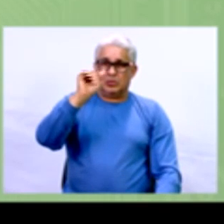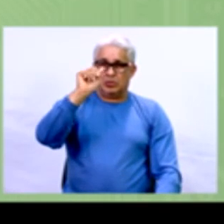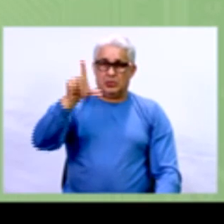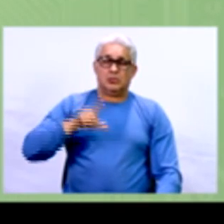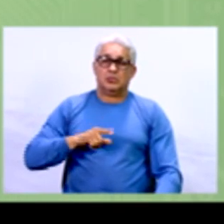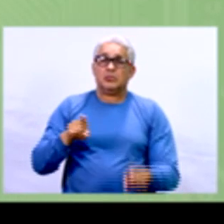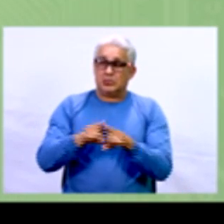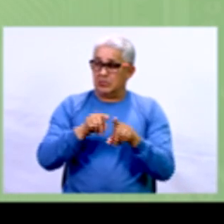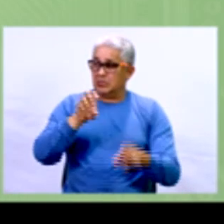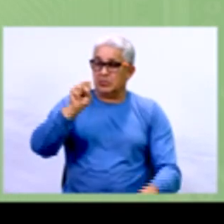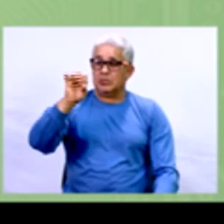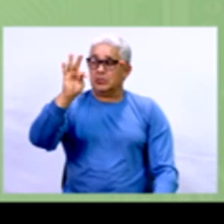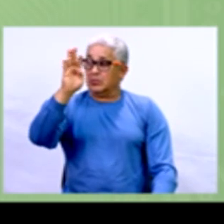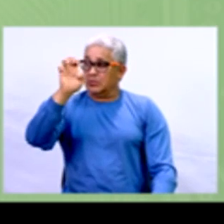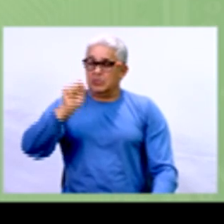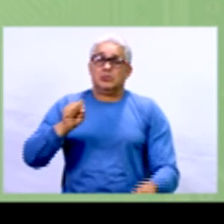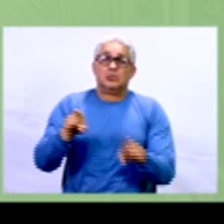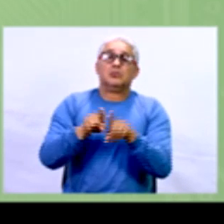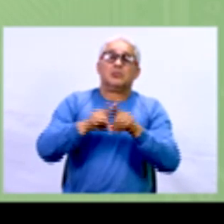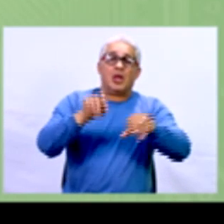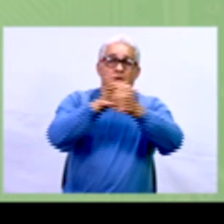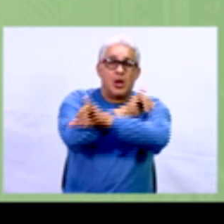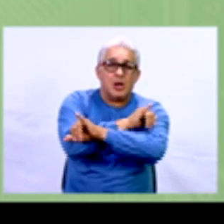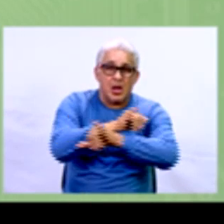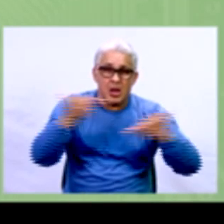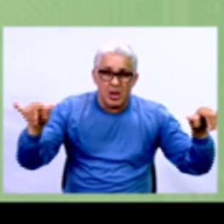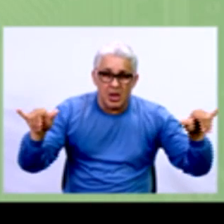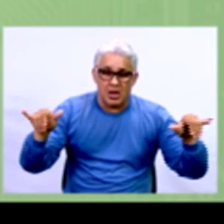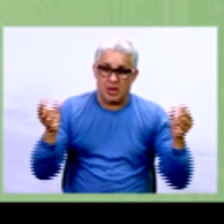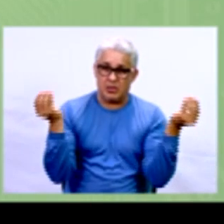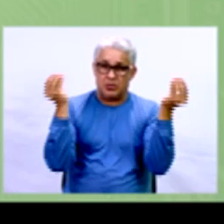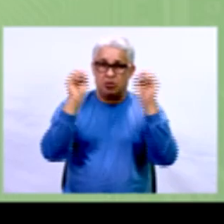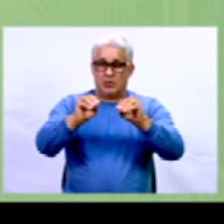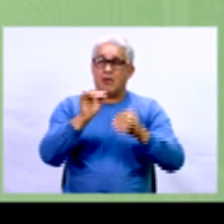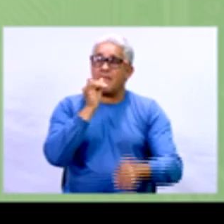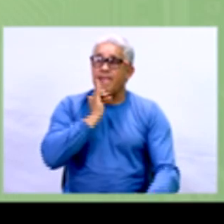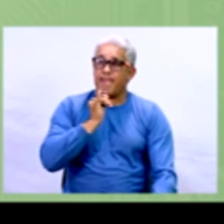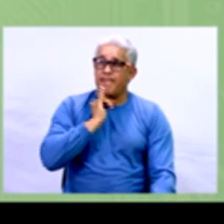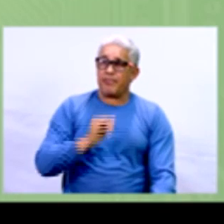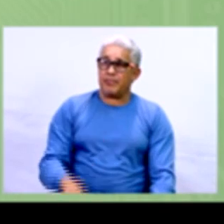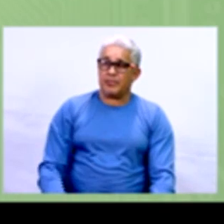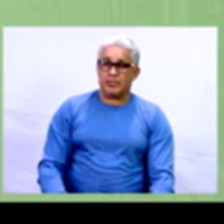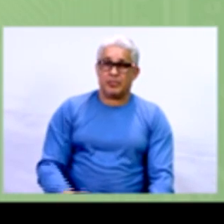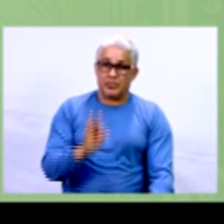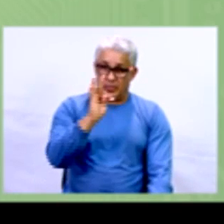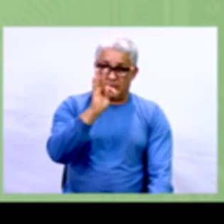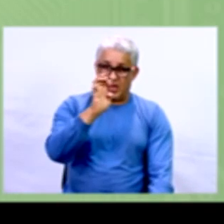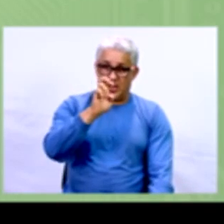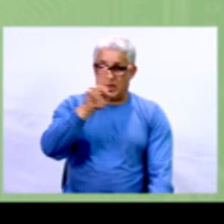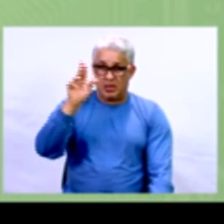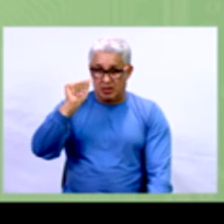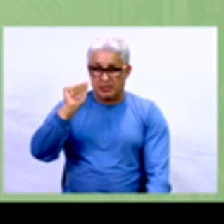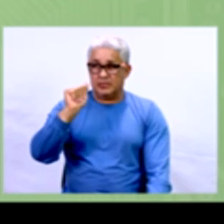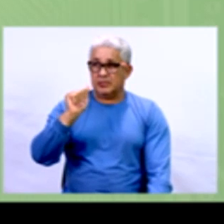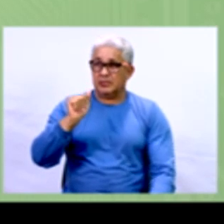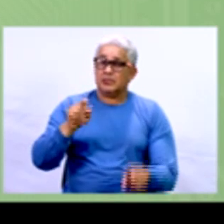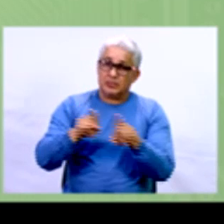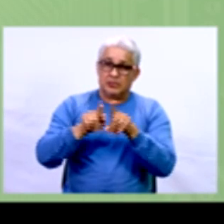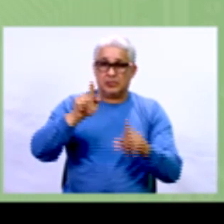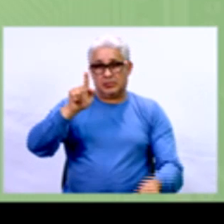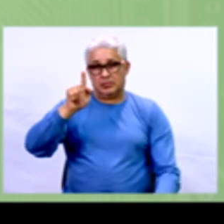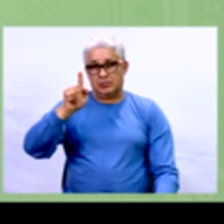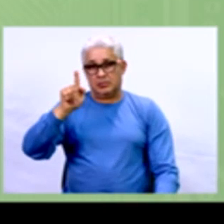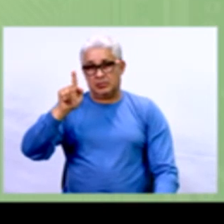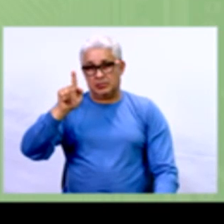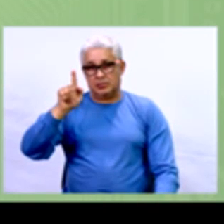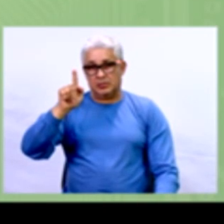são os sites de notícia, que eu coloquei aqui no exemplo o site do Terra e o site do G1,